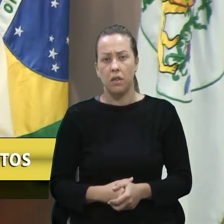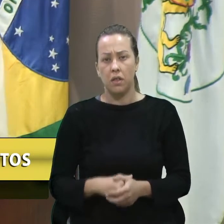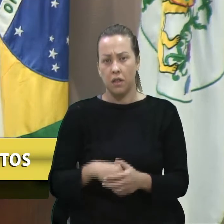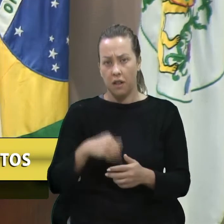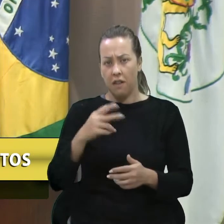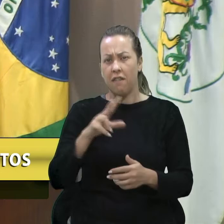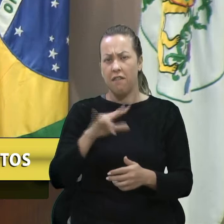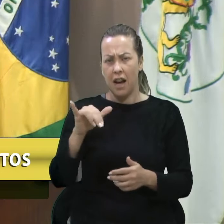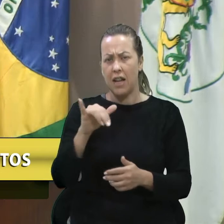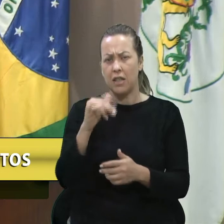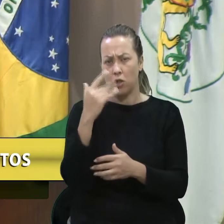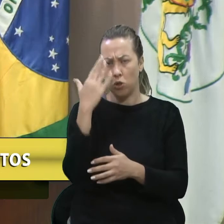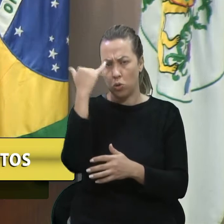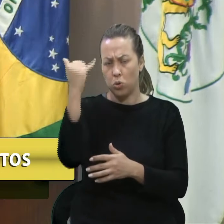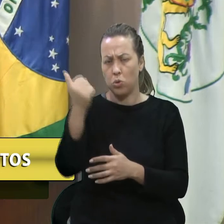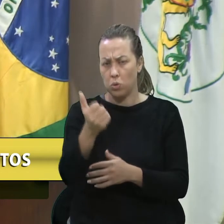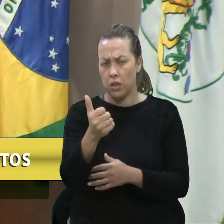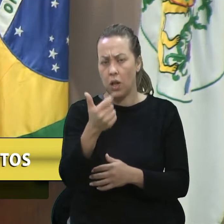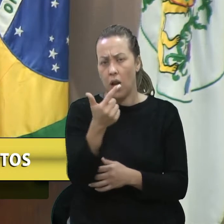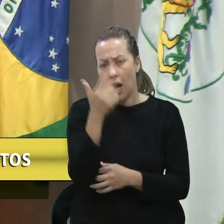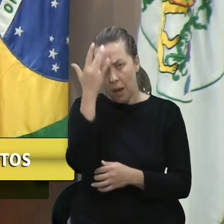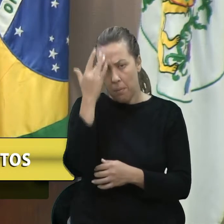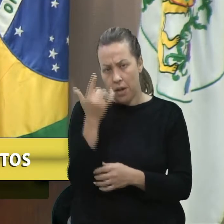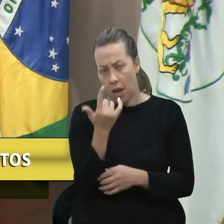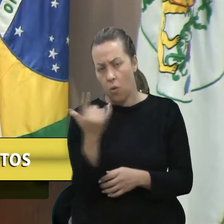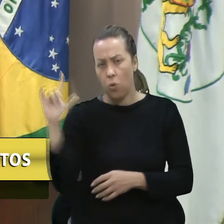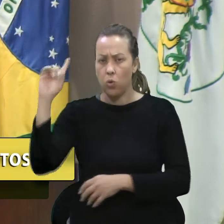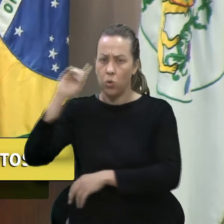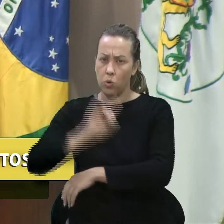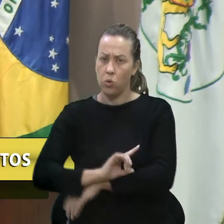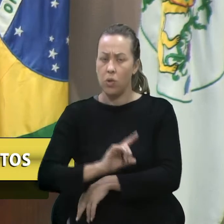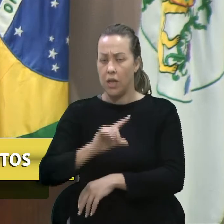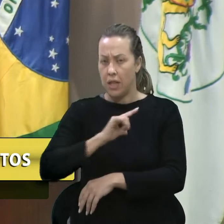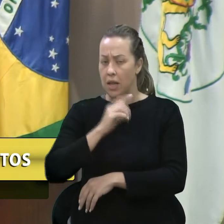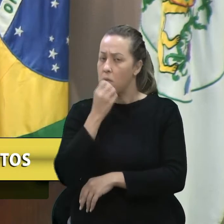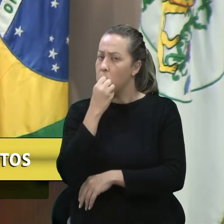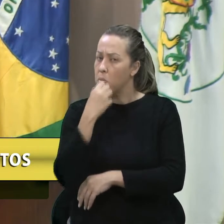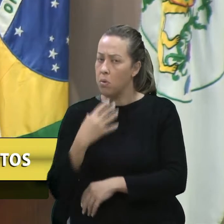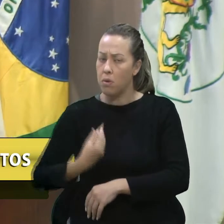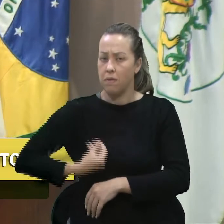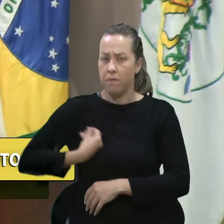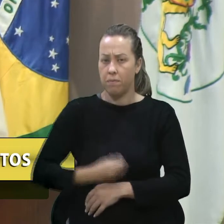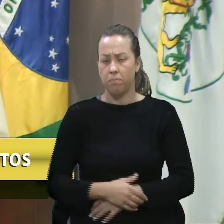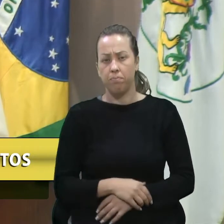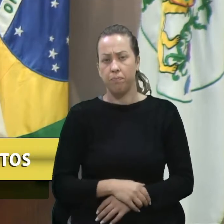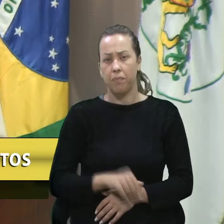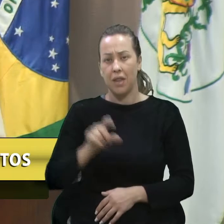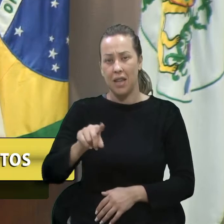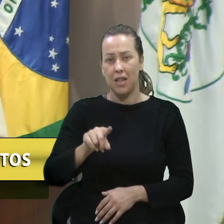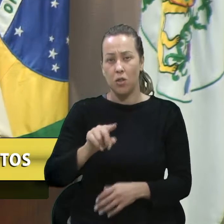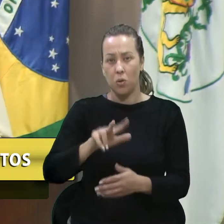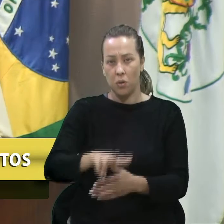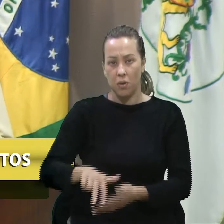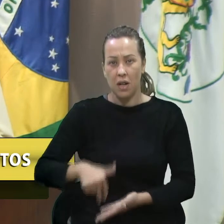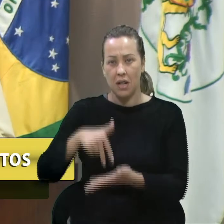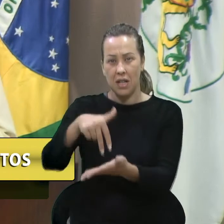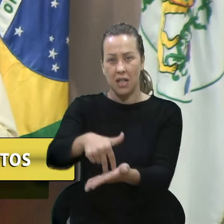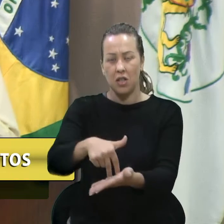sair dessa, amanhã é outro dia, você tem muita coisa boa. E isso fortalece